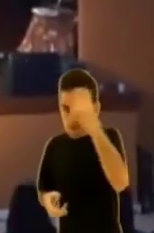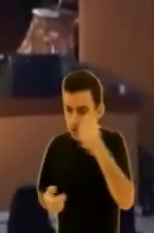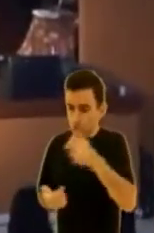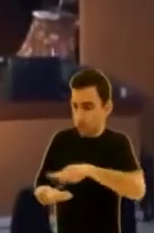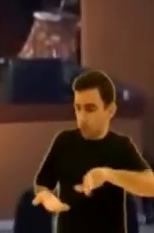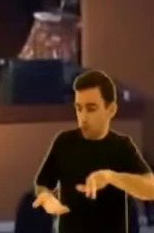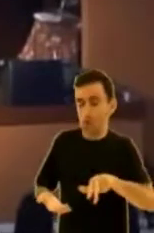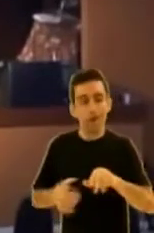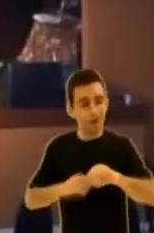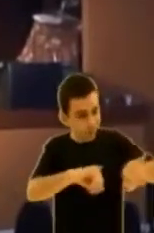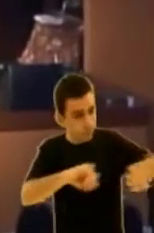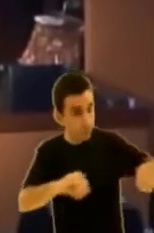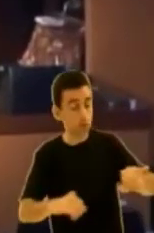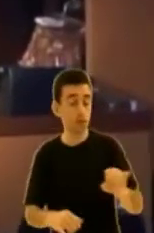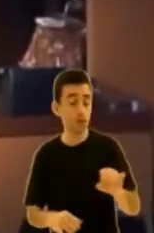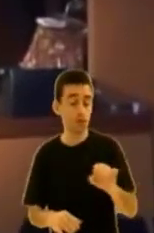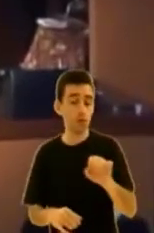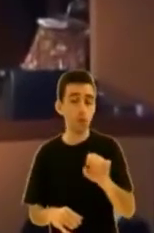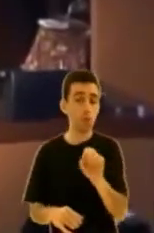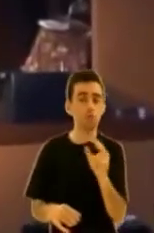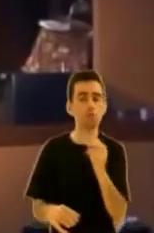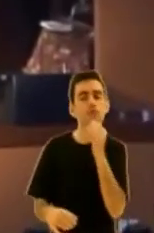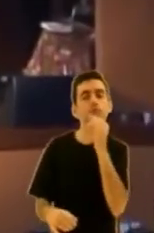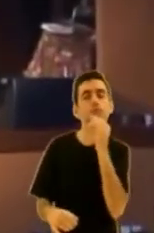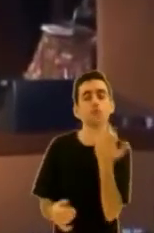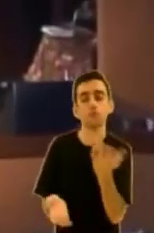o secretário, o prefeito,